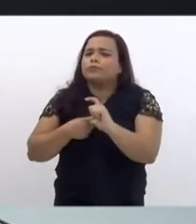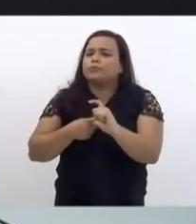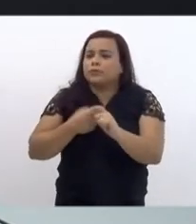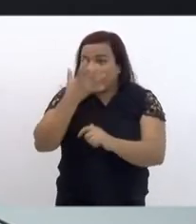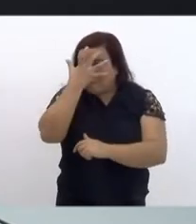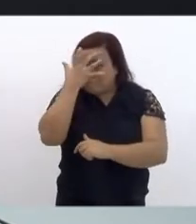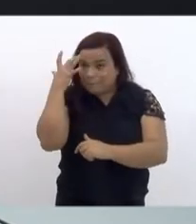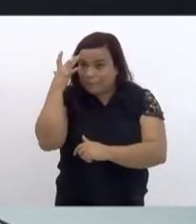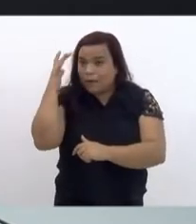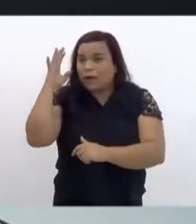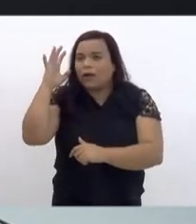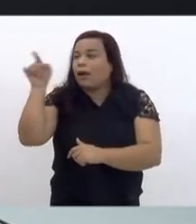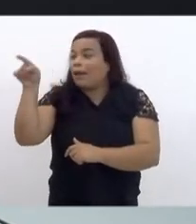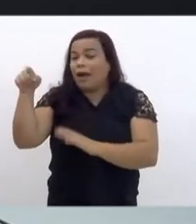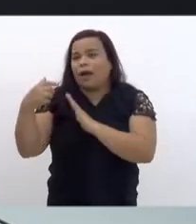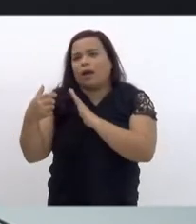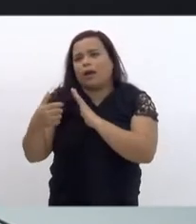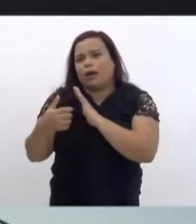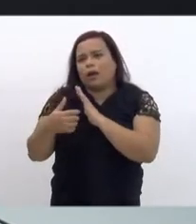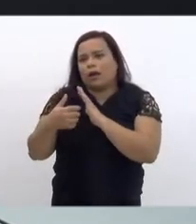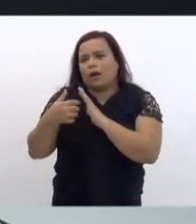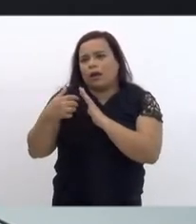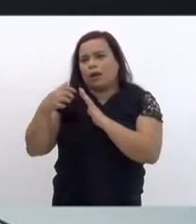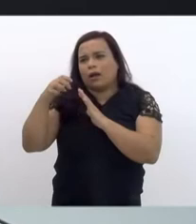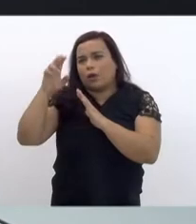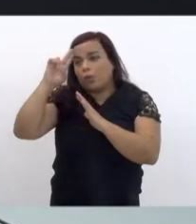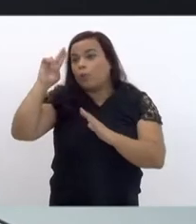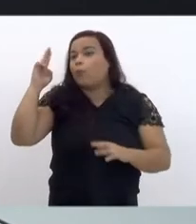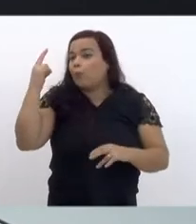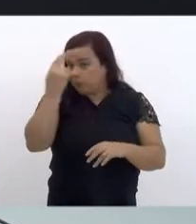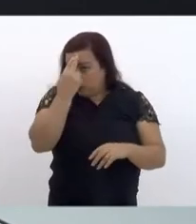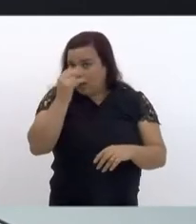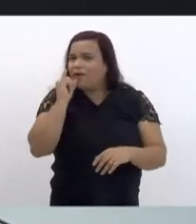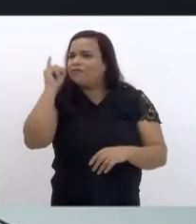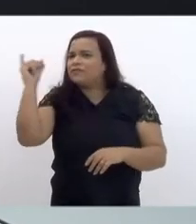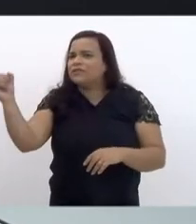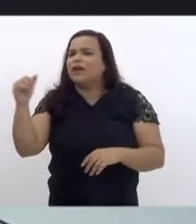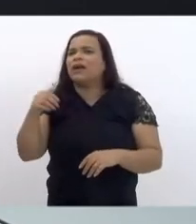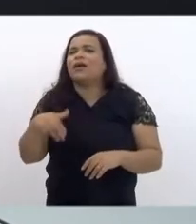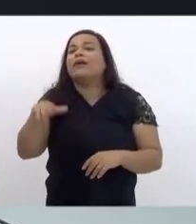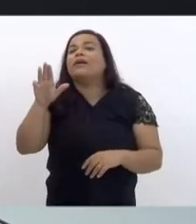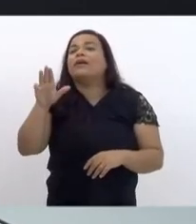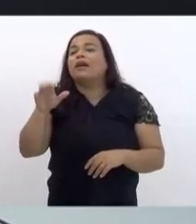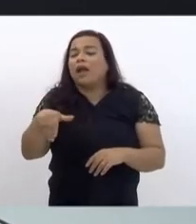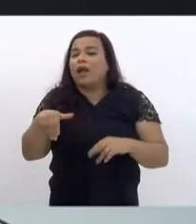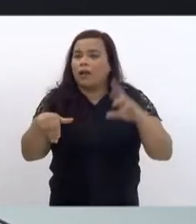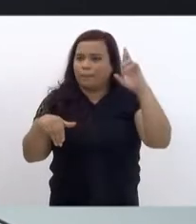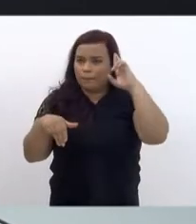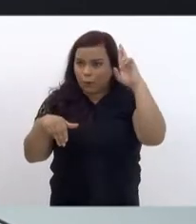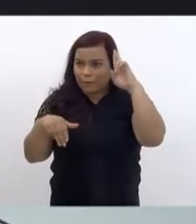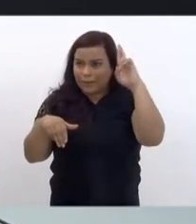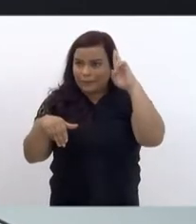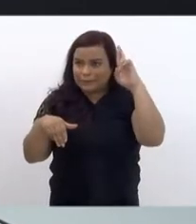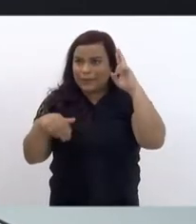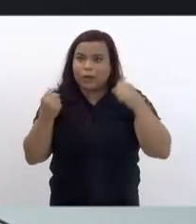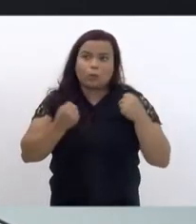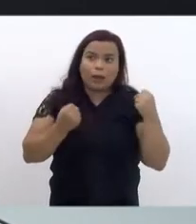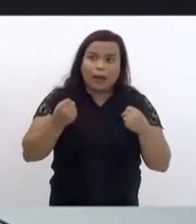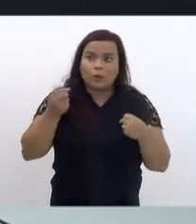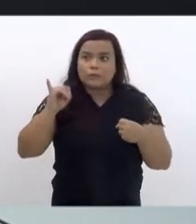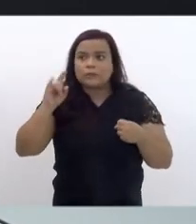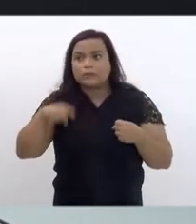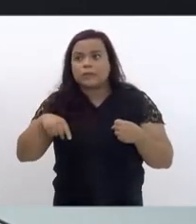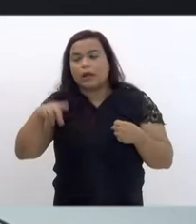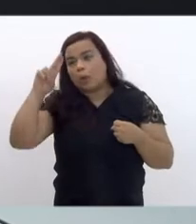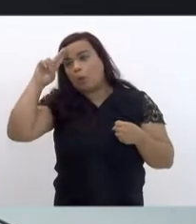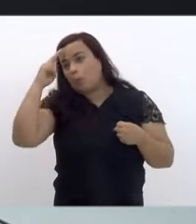a Uber, o que está com o carro, o proprietário do carro, seja Uber, seja um